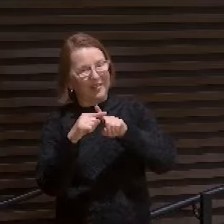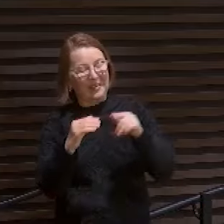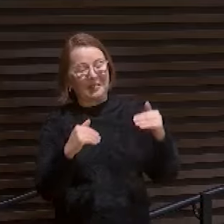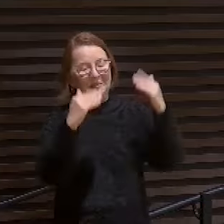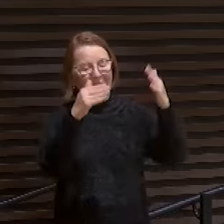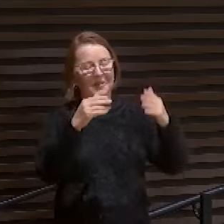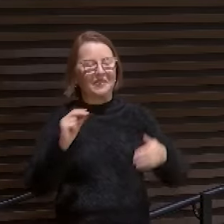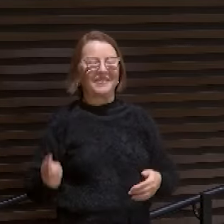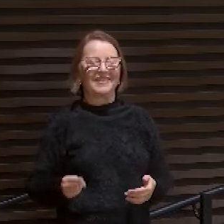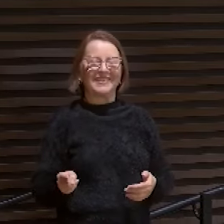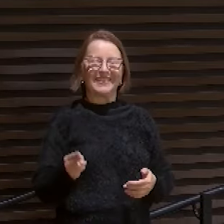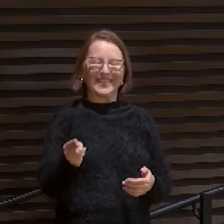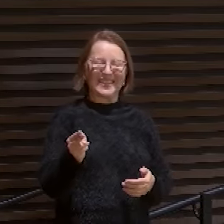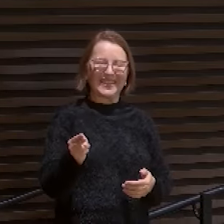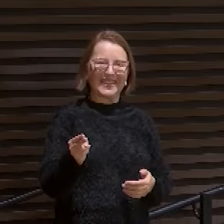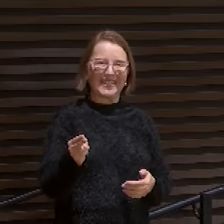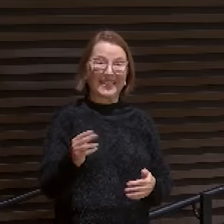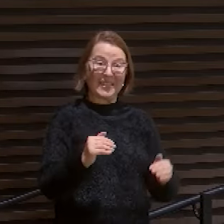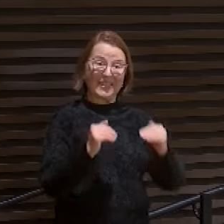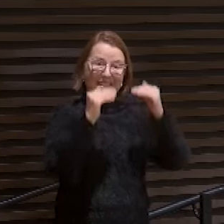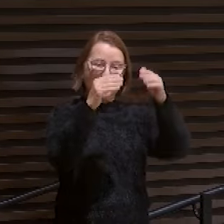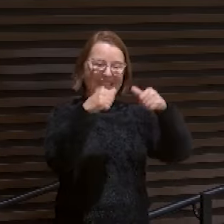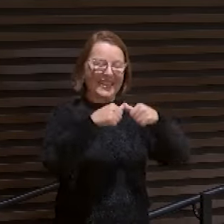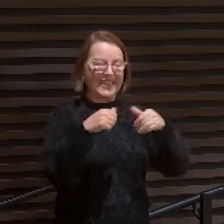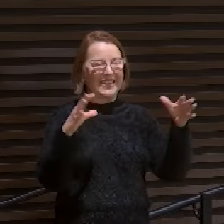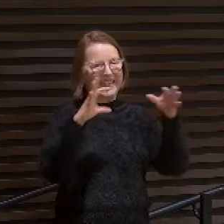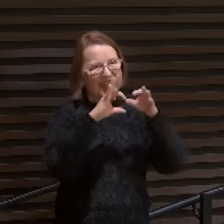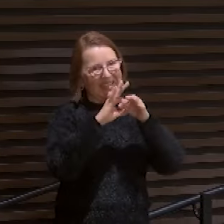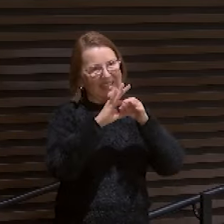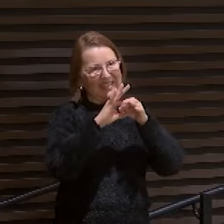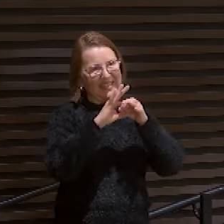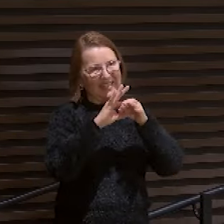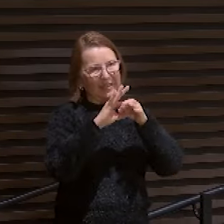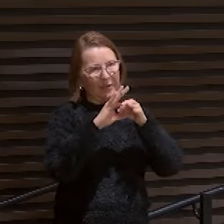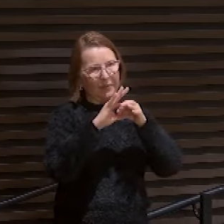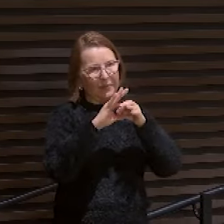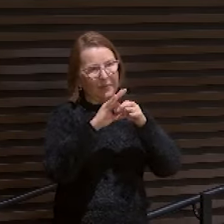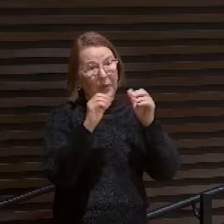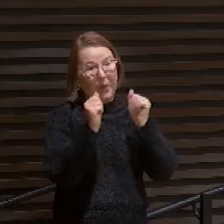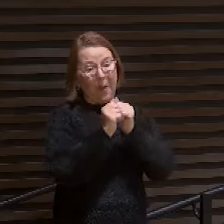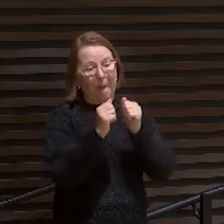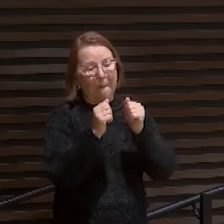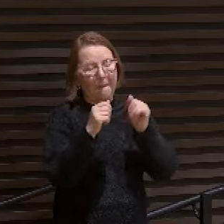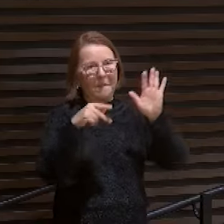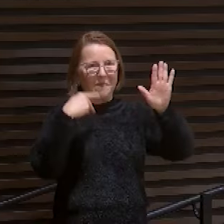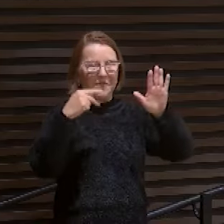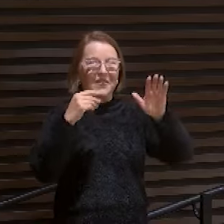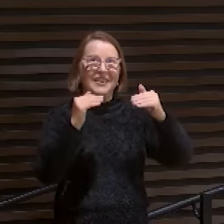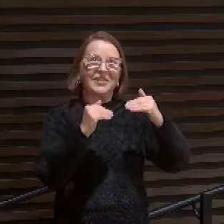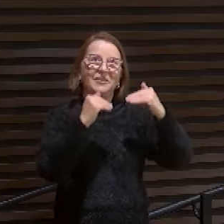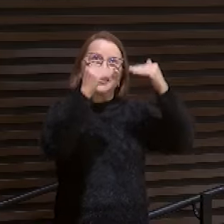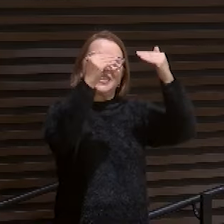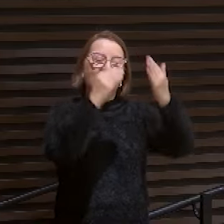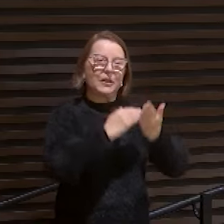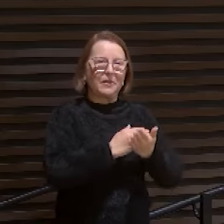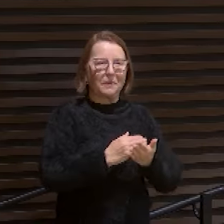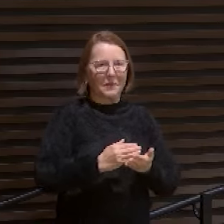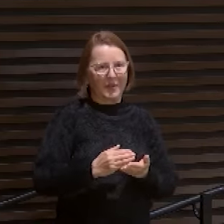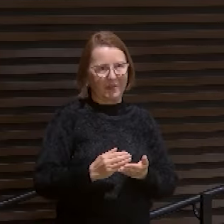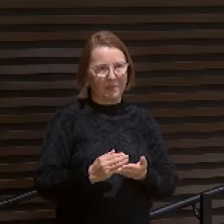permanente. A superioridade dessa aliança com promessas superiores, ela começa